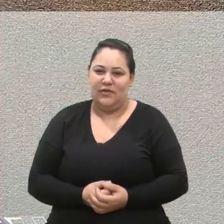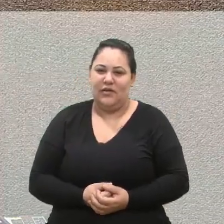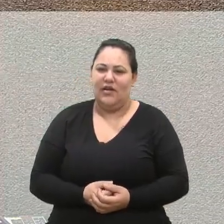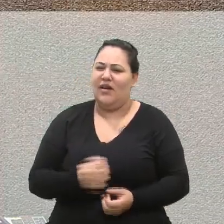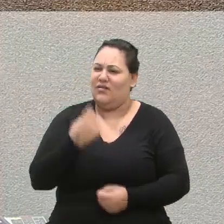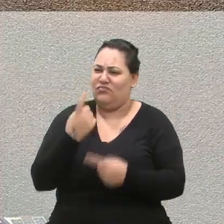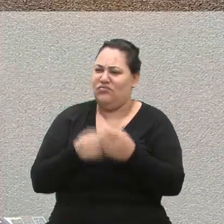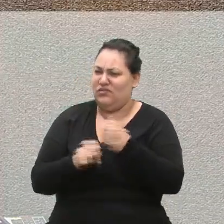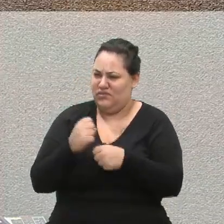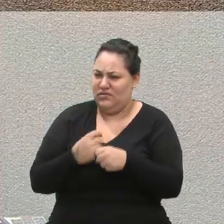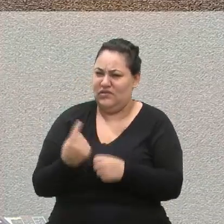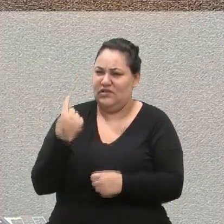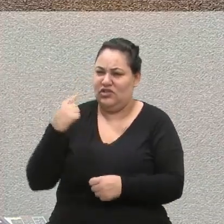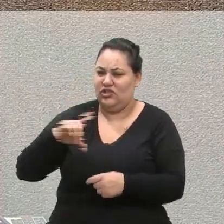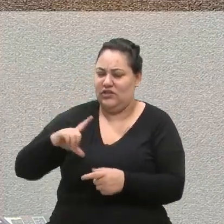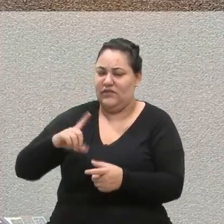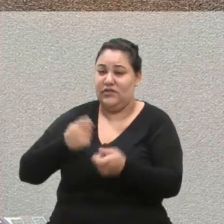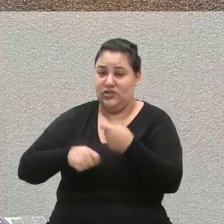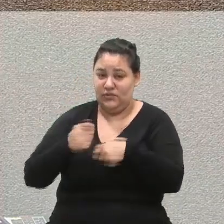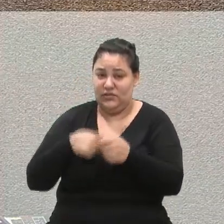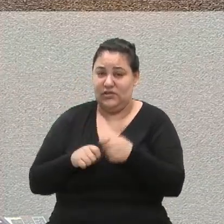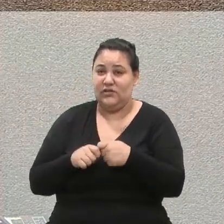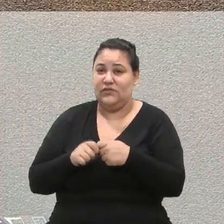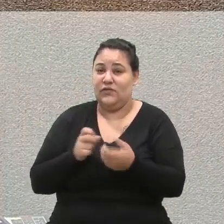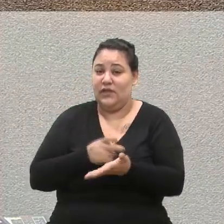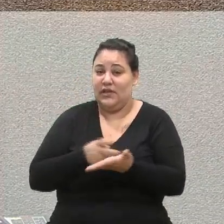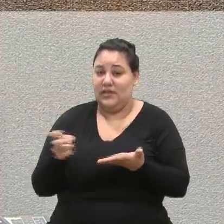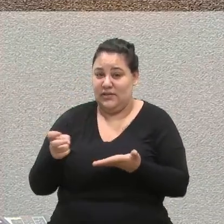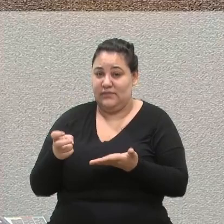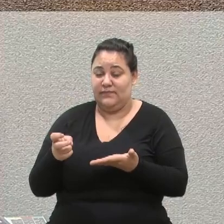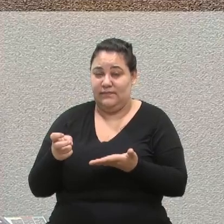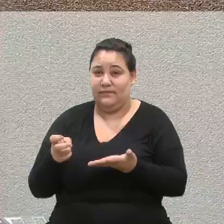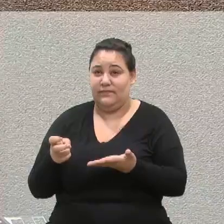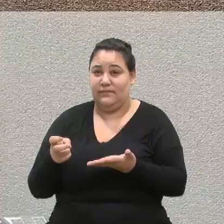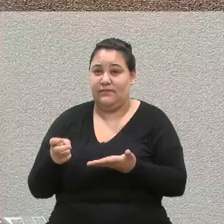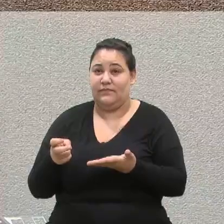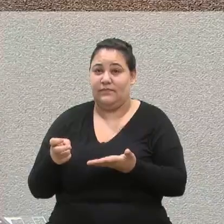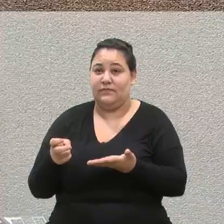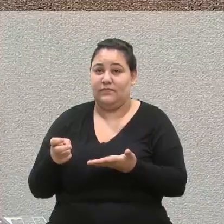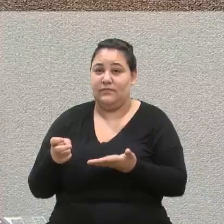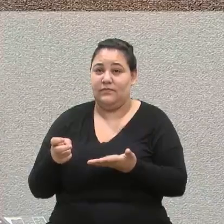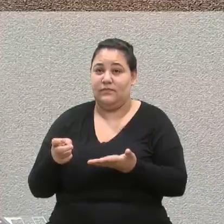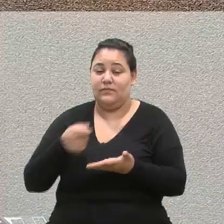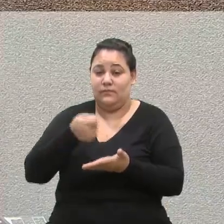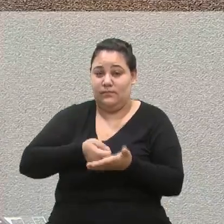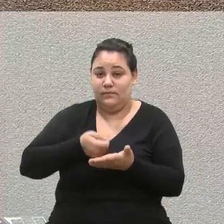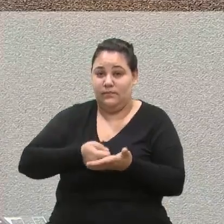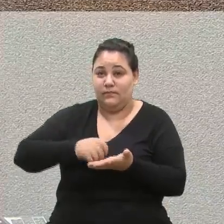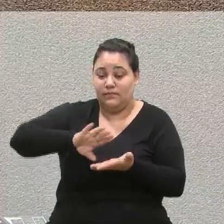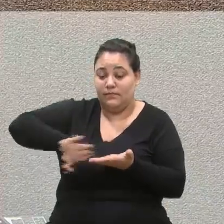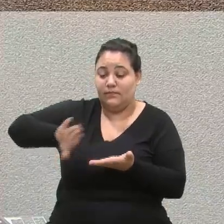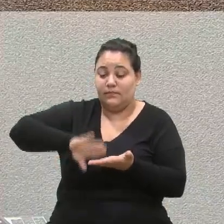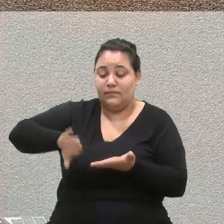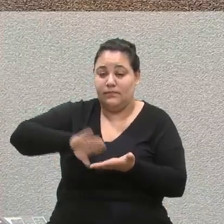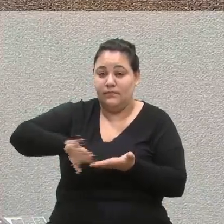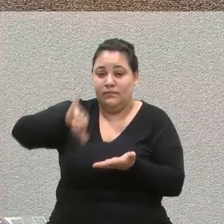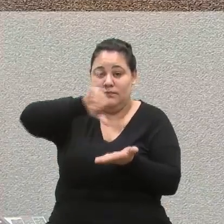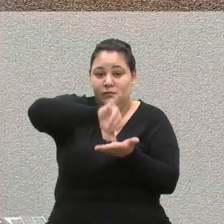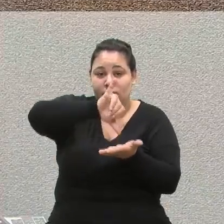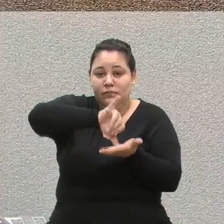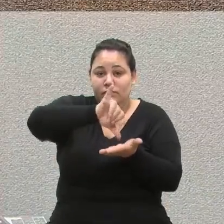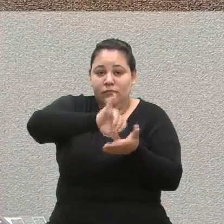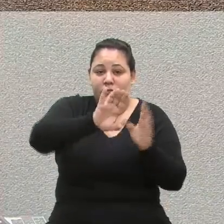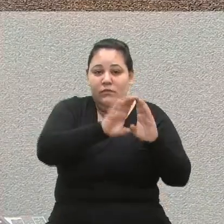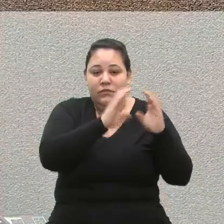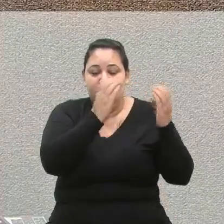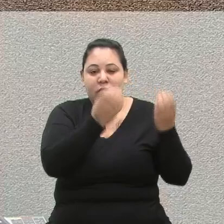distante, tivemos uma administração, a qual foi cassada, que procurou retirar os centros comunitários, retirar os